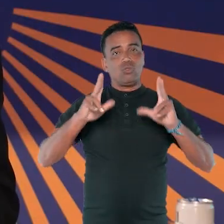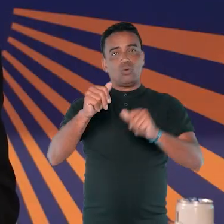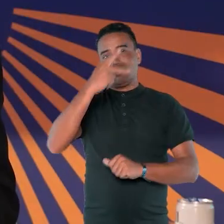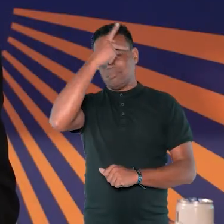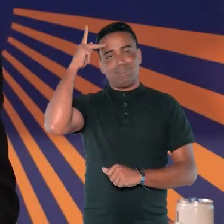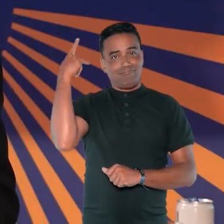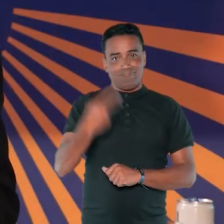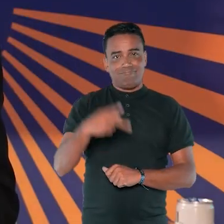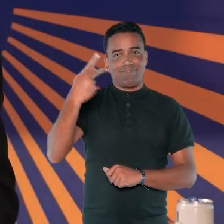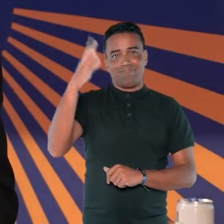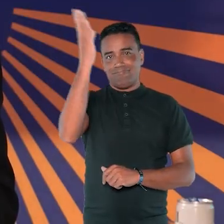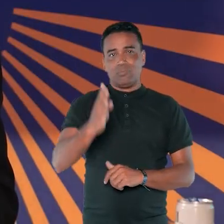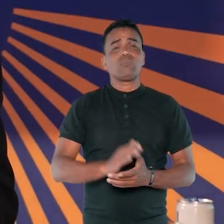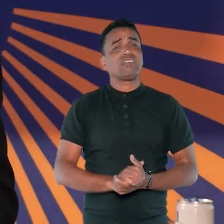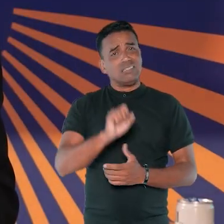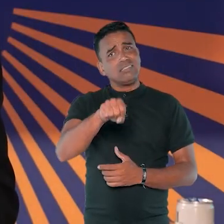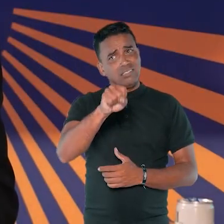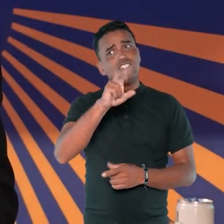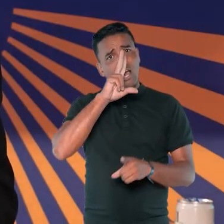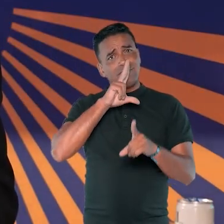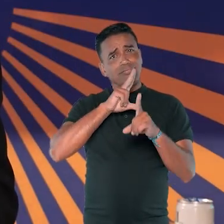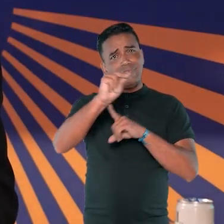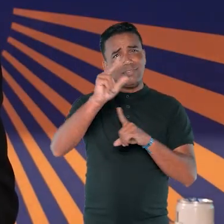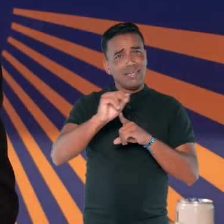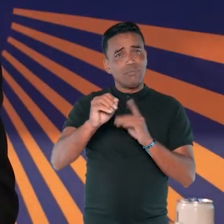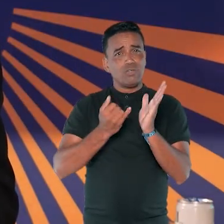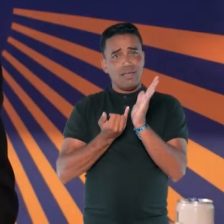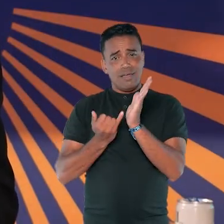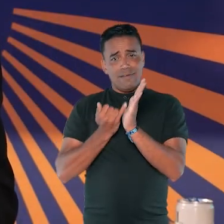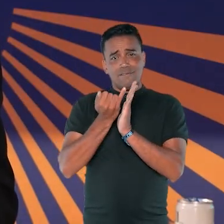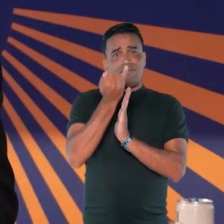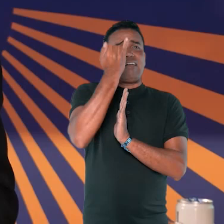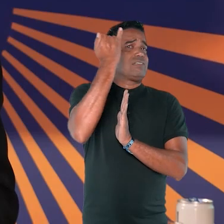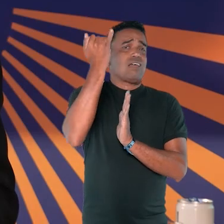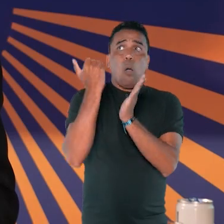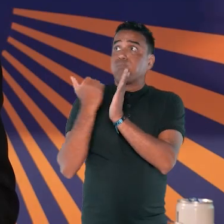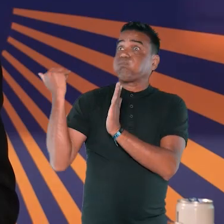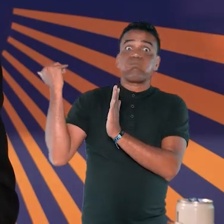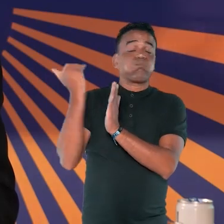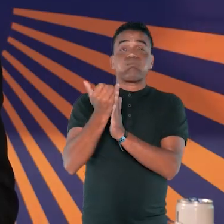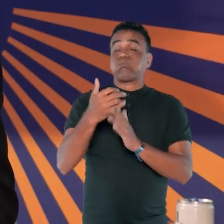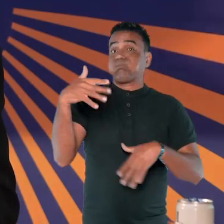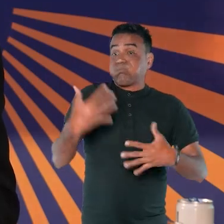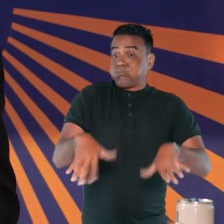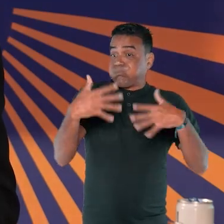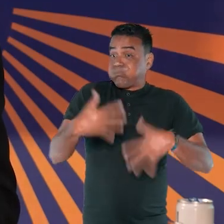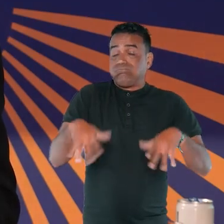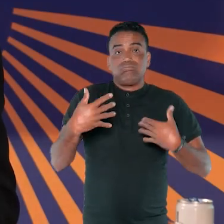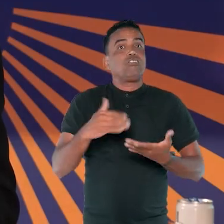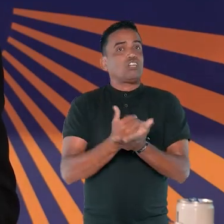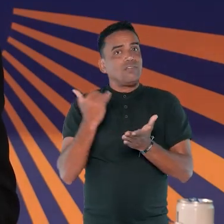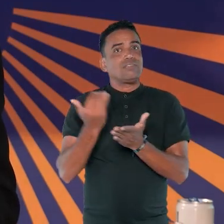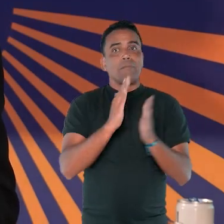que nós somos, sim, já vencemos inflação alucinante que tínhamos no Brasil, vencemos essas